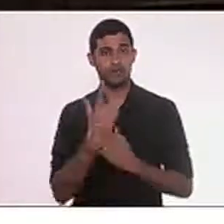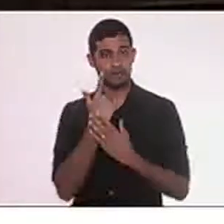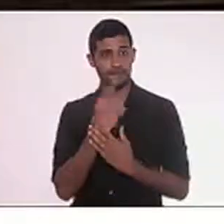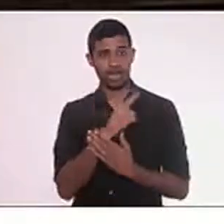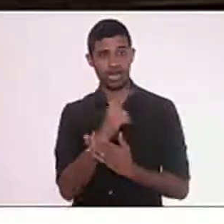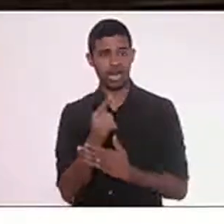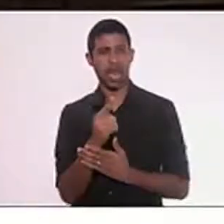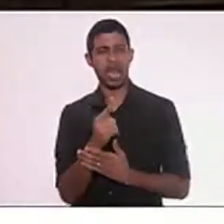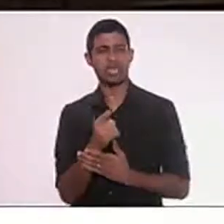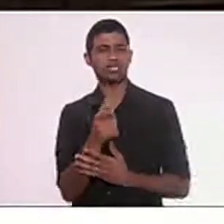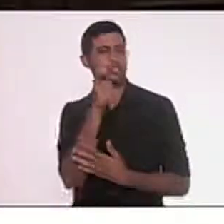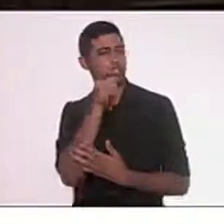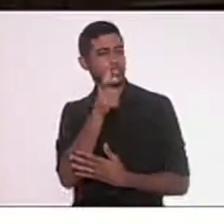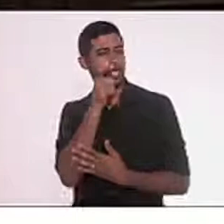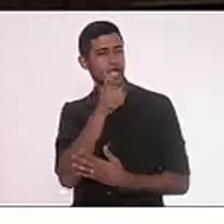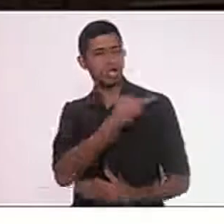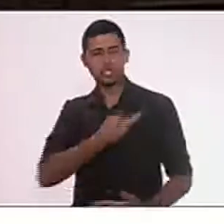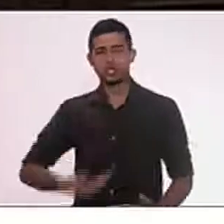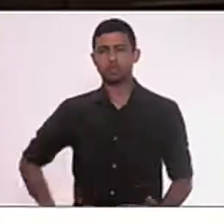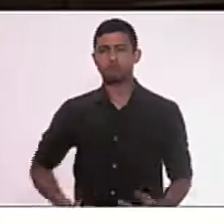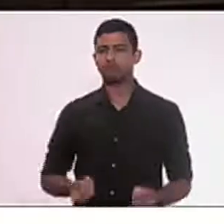público, envolvendo